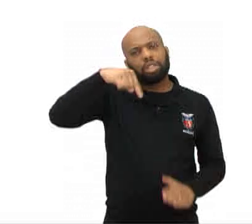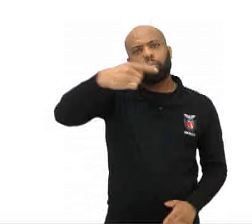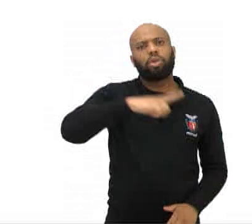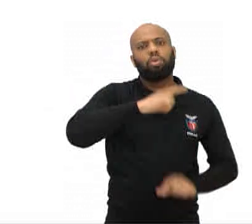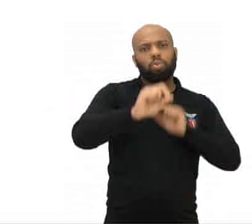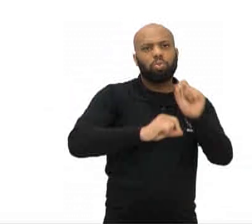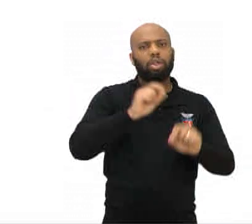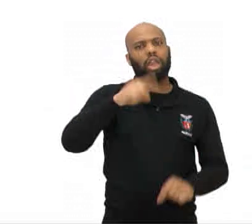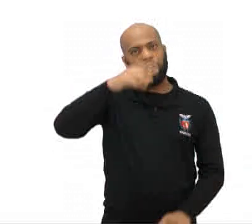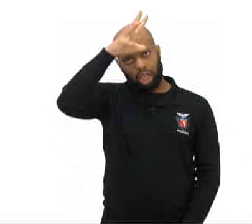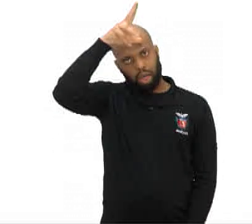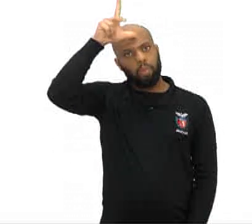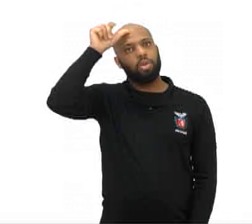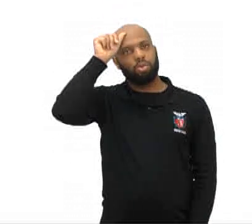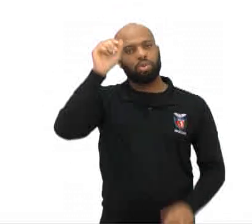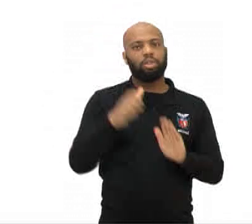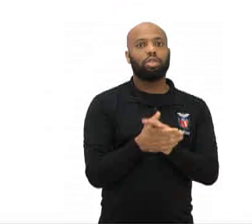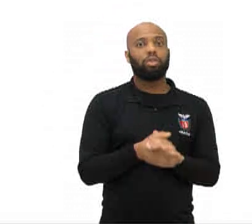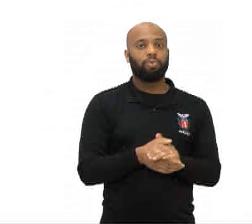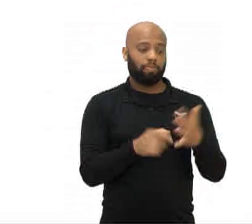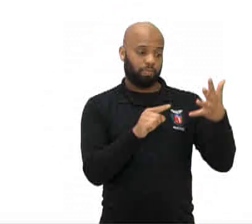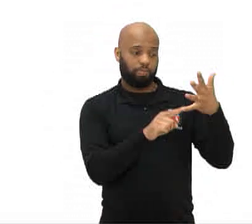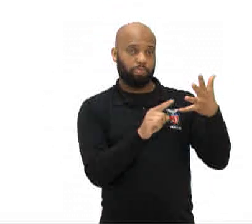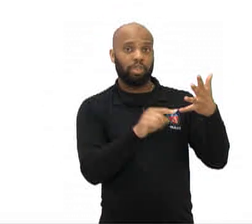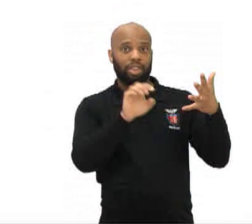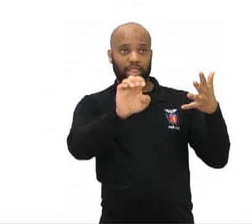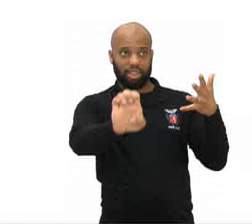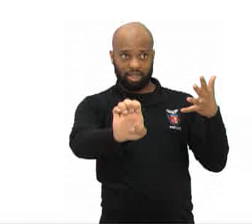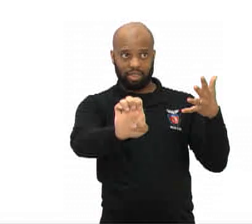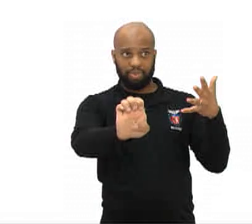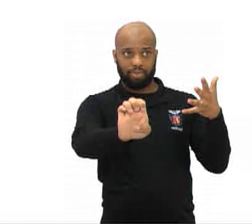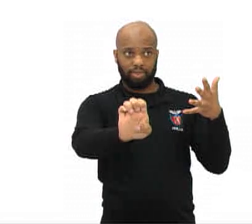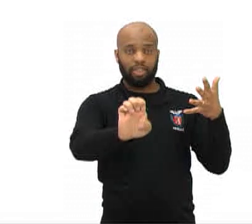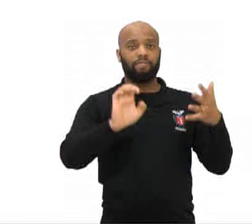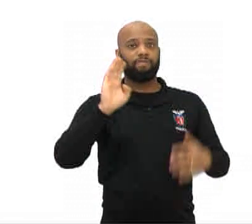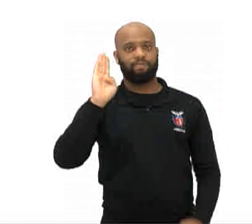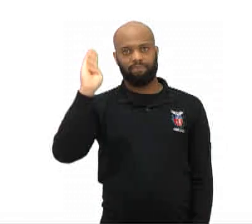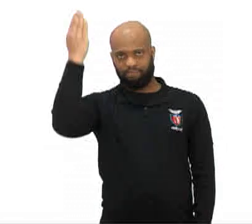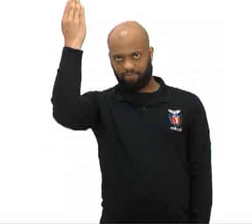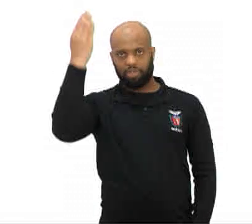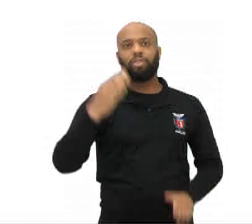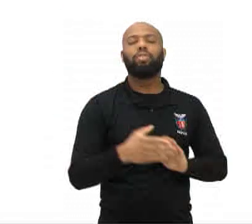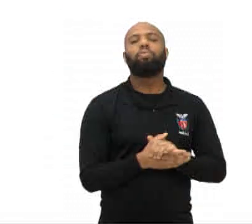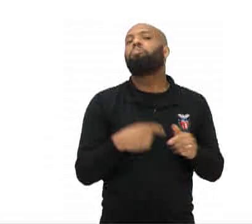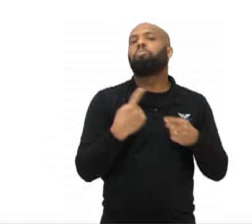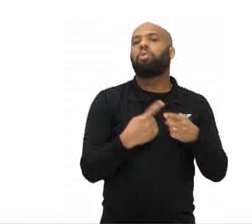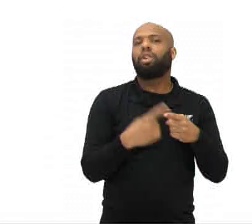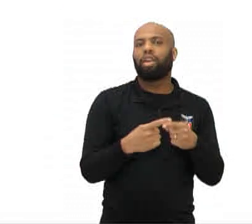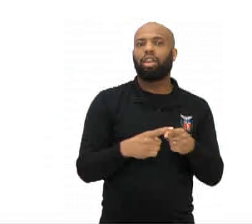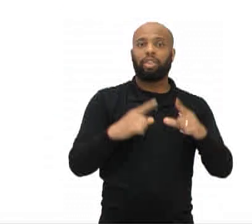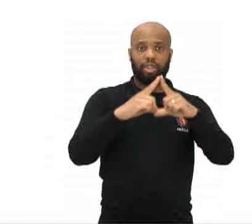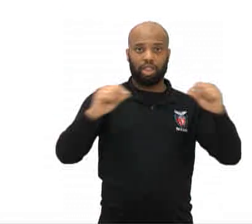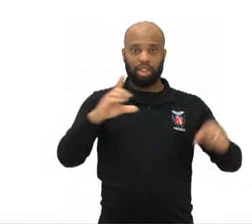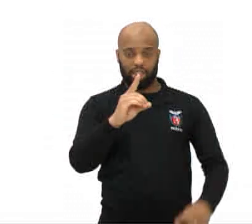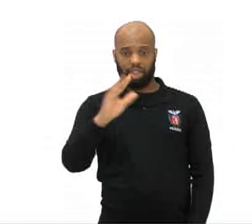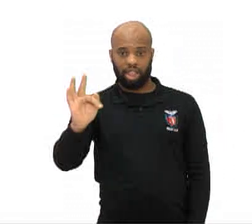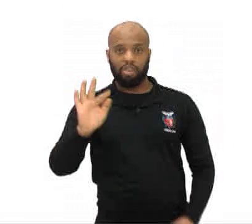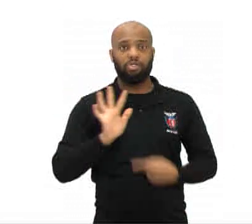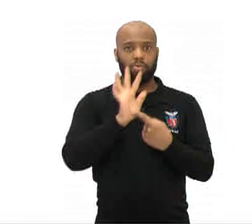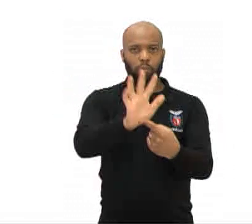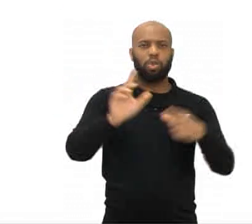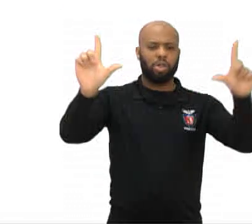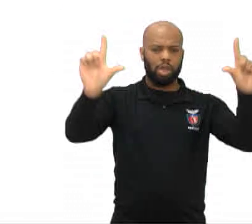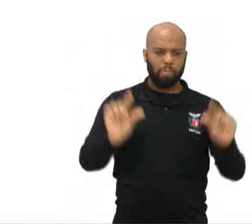seguida, vem o Amazonas. E a última ali, letra F, é falso, né? A letra E. O Distrito Federal